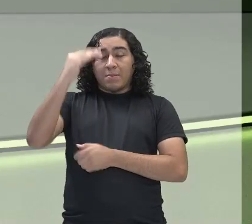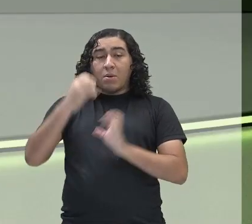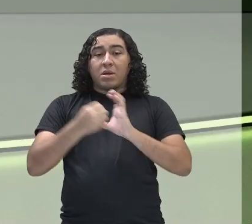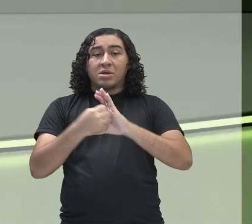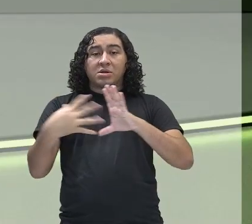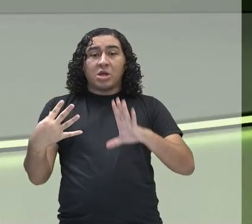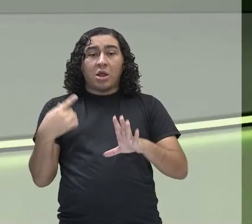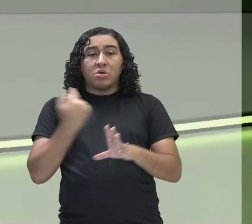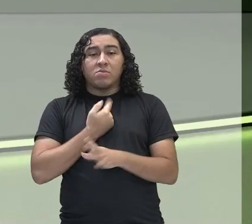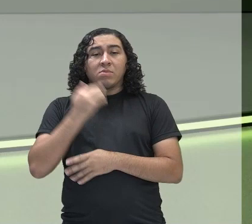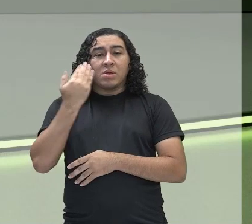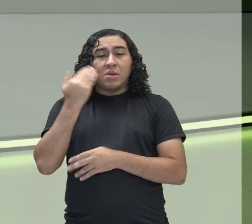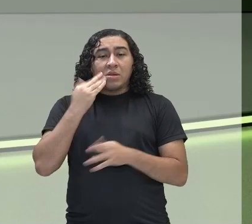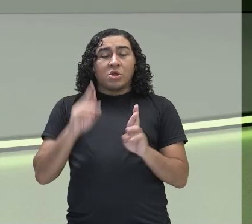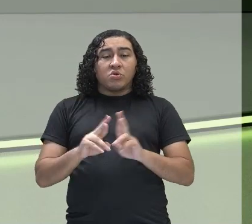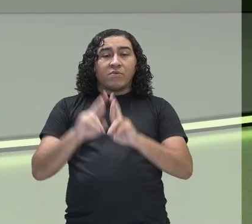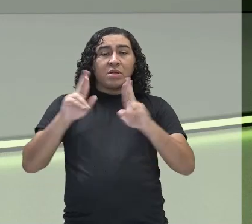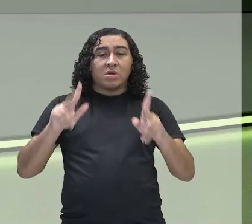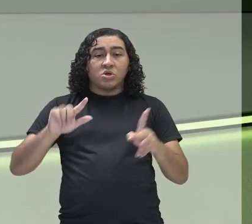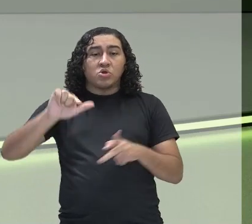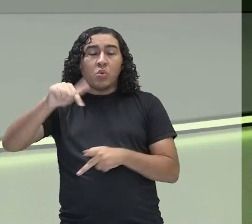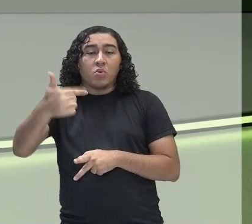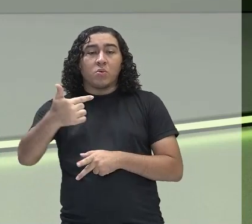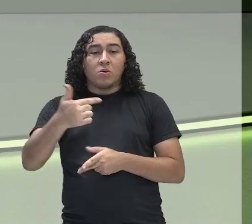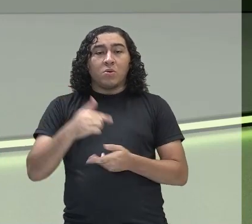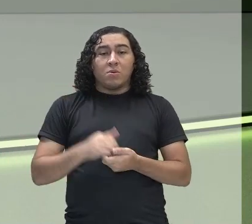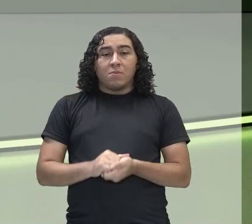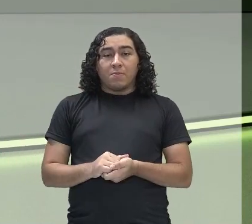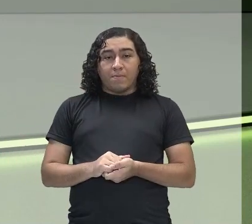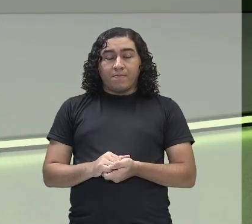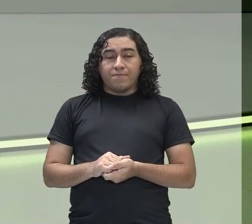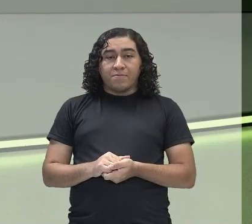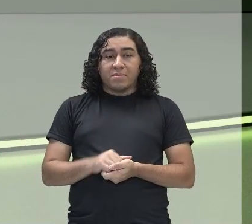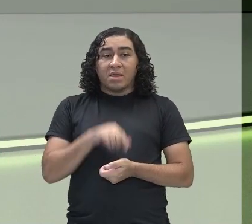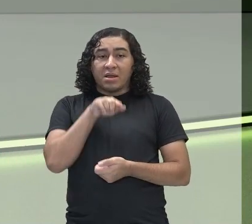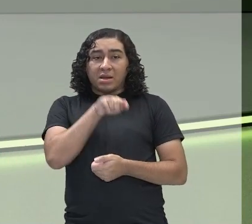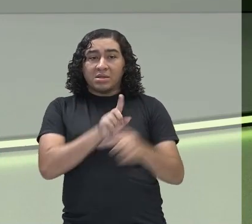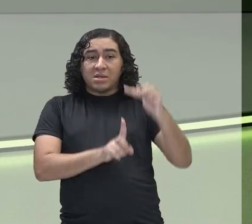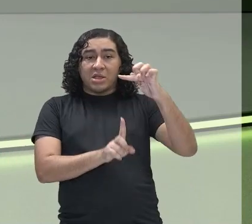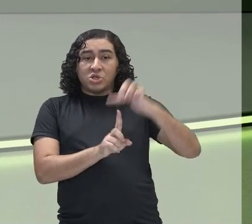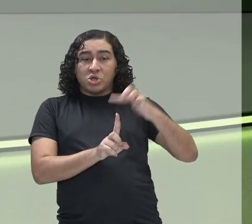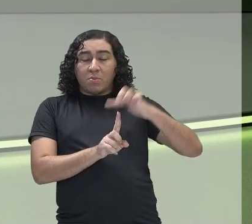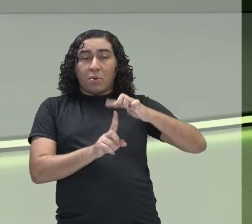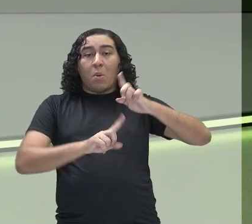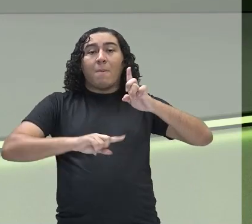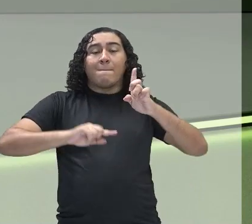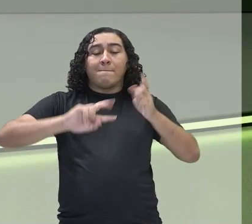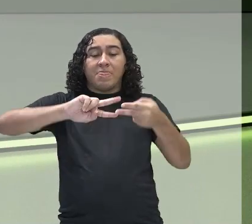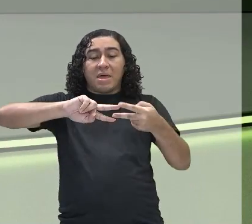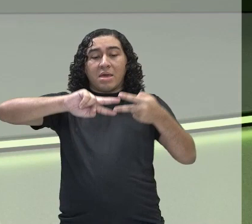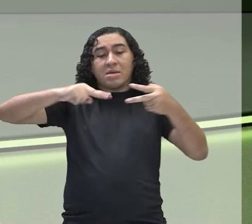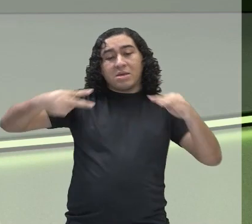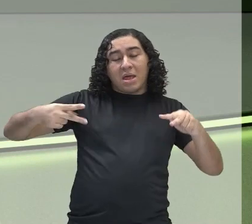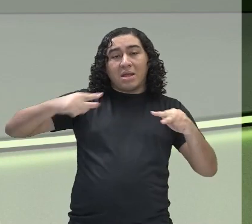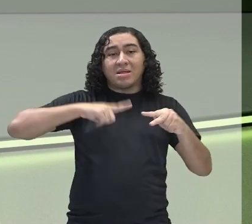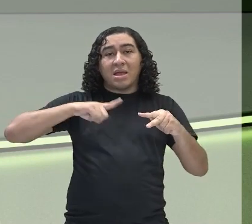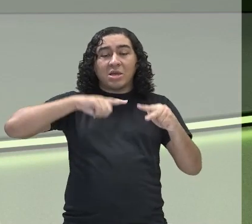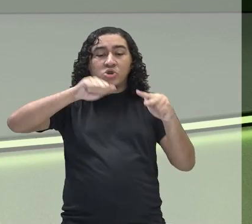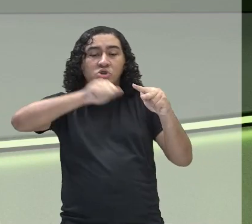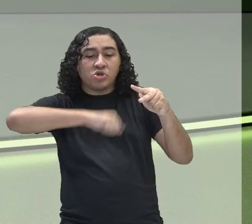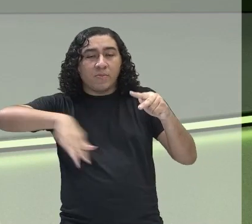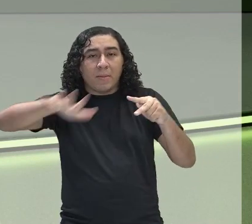gente diferenciar de outros reinos é que no reino monera esse material genético vai estar disperso no